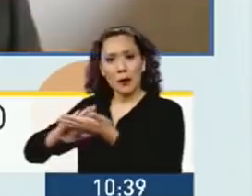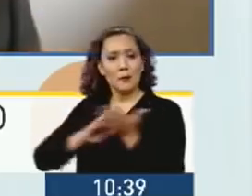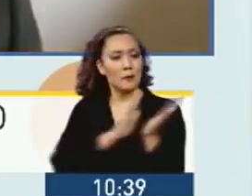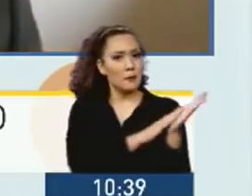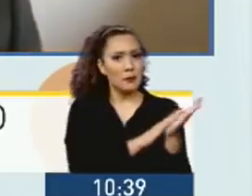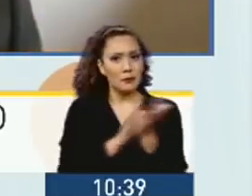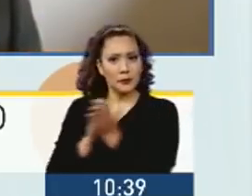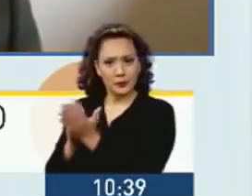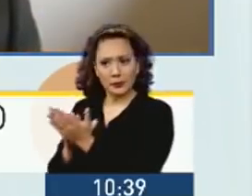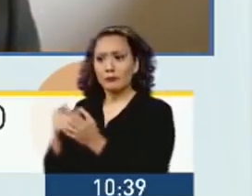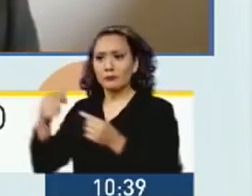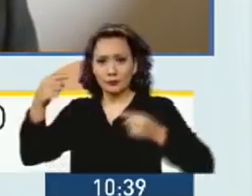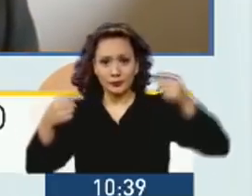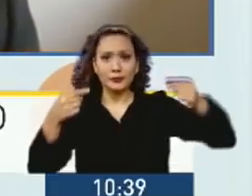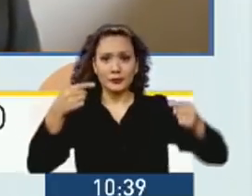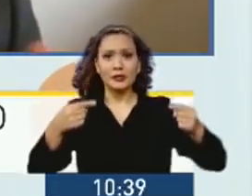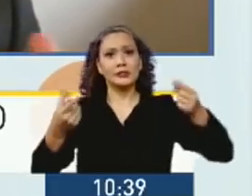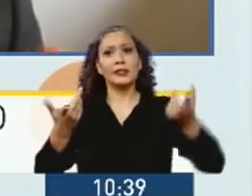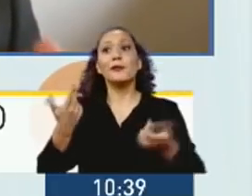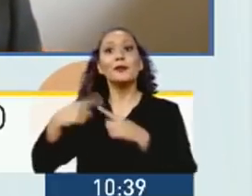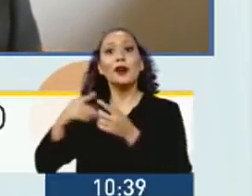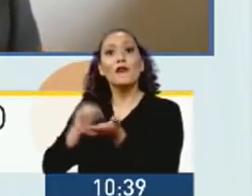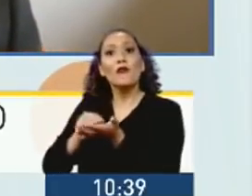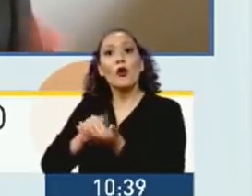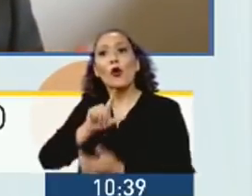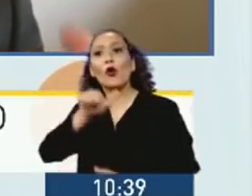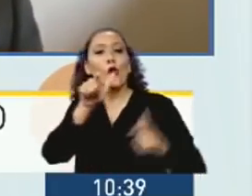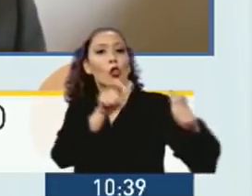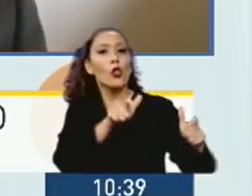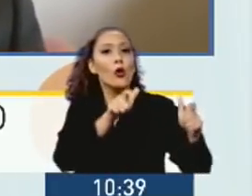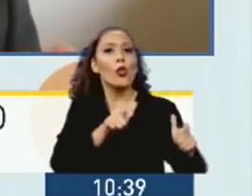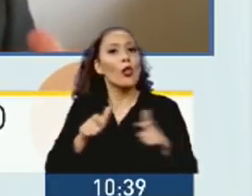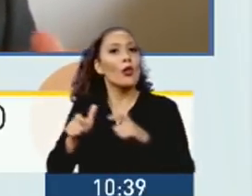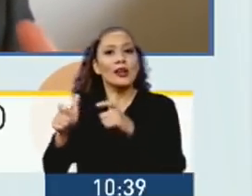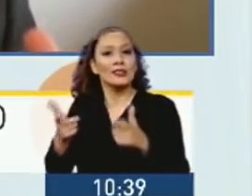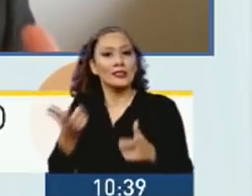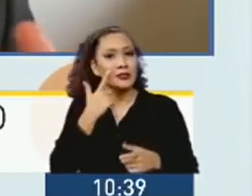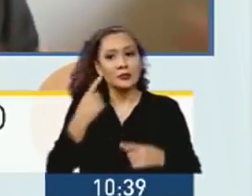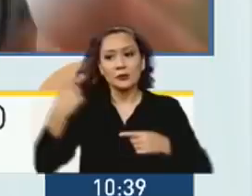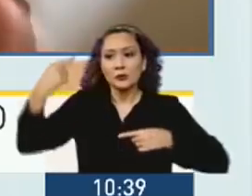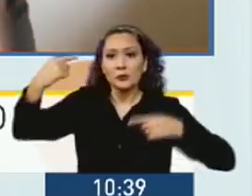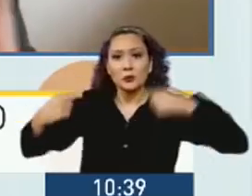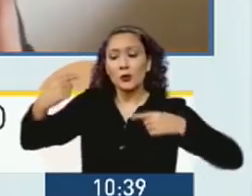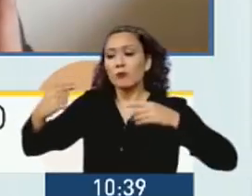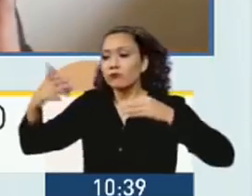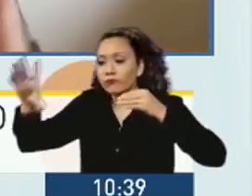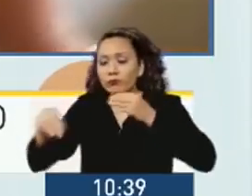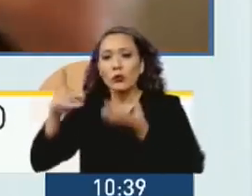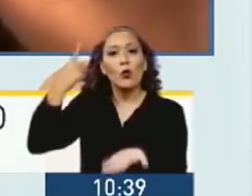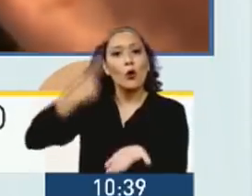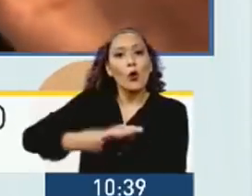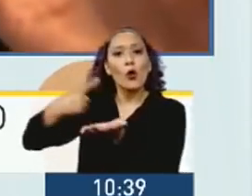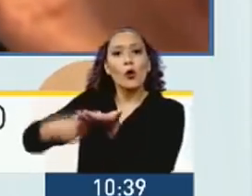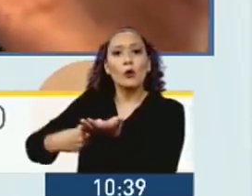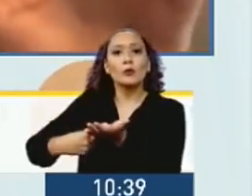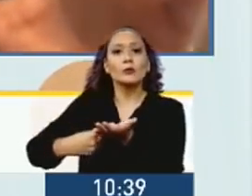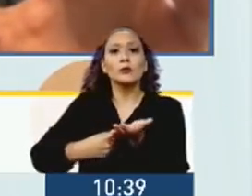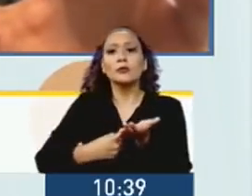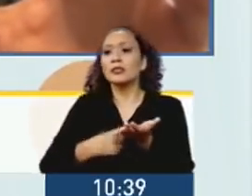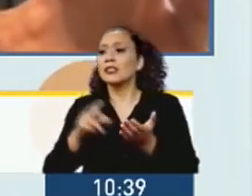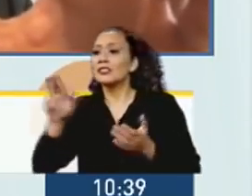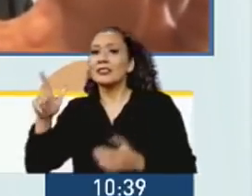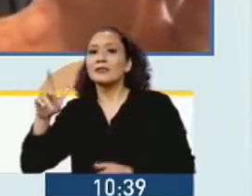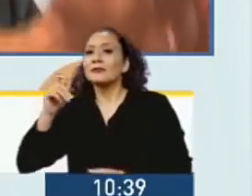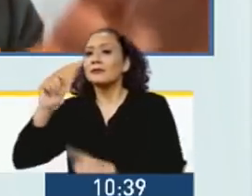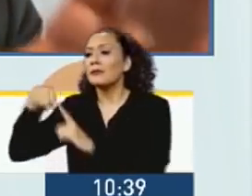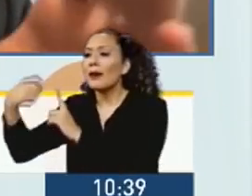falta no debate público brasileiro, muitas vezes, justamente isso, análise dos fatos para chegar a uma síntese em que não se comparem bananas com